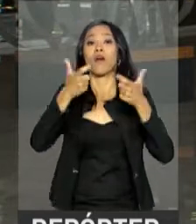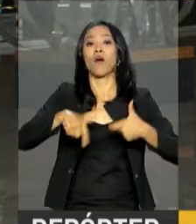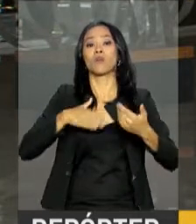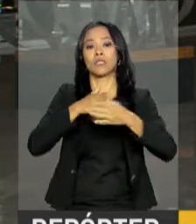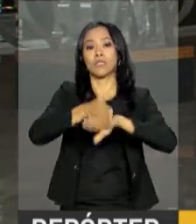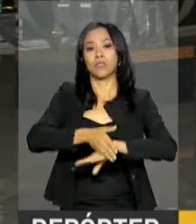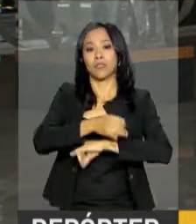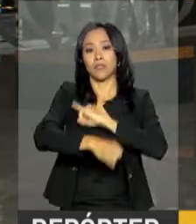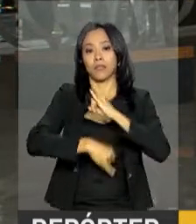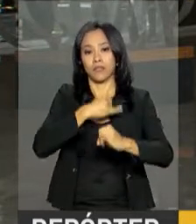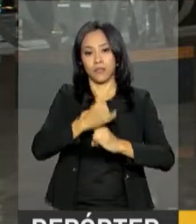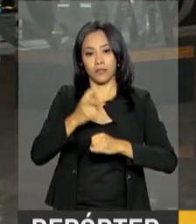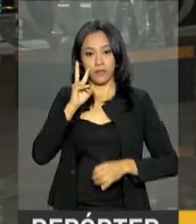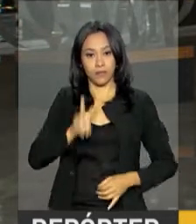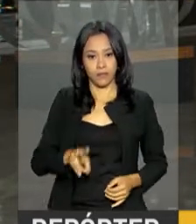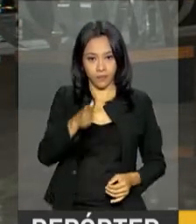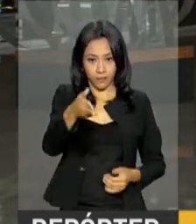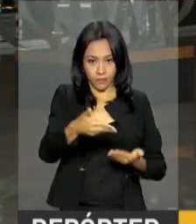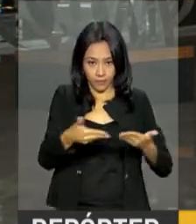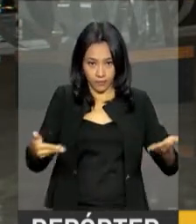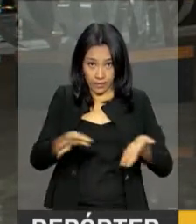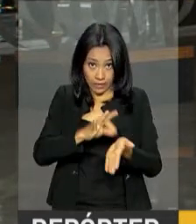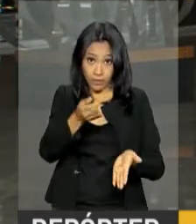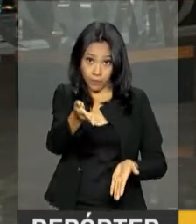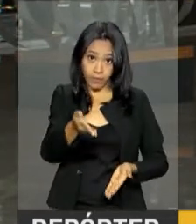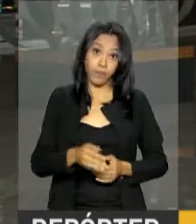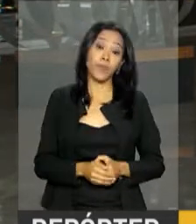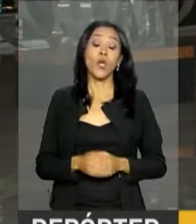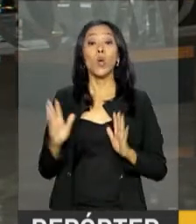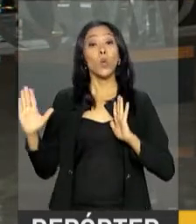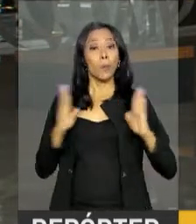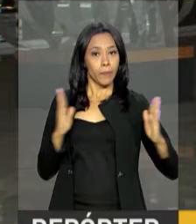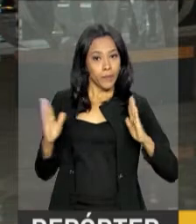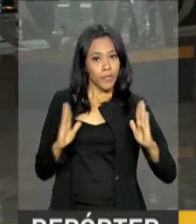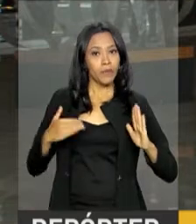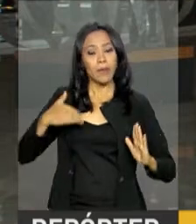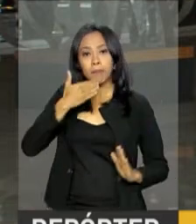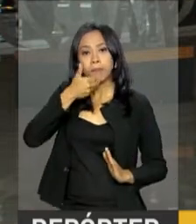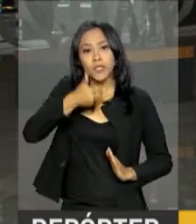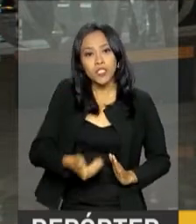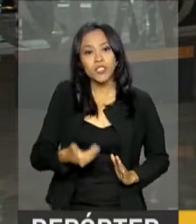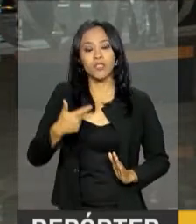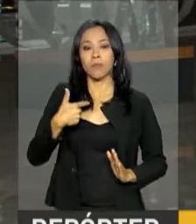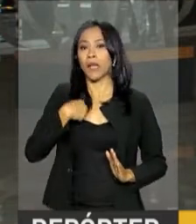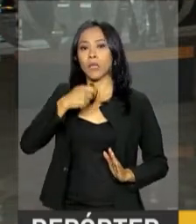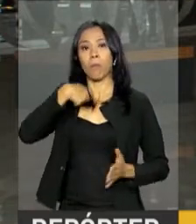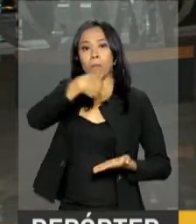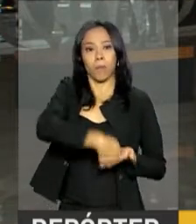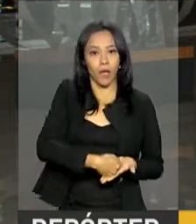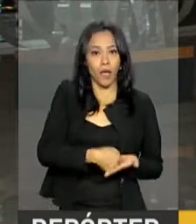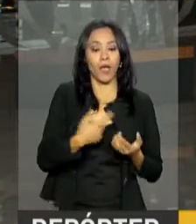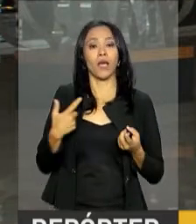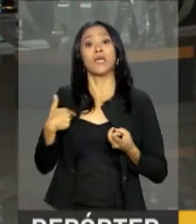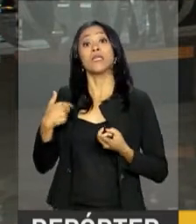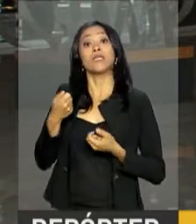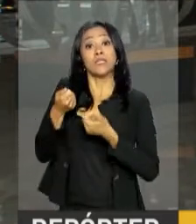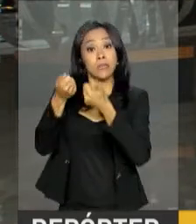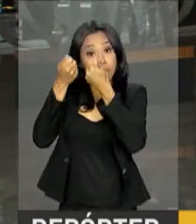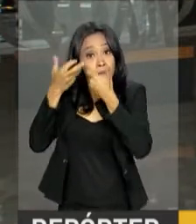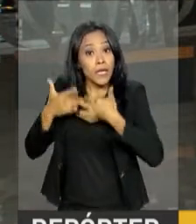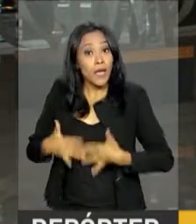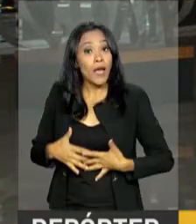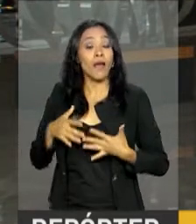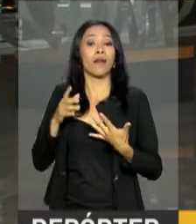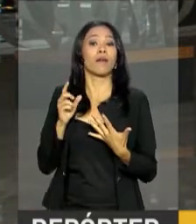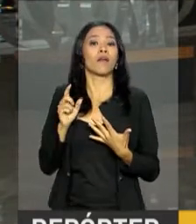que está aí na sua tela lembrando que o prazo pra solicitar a isenção e justificativa para aqueles que